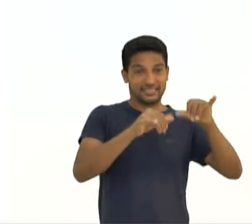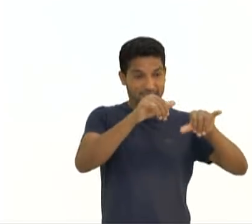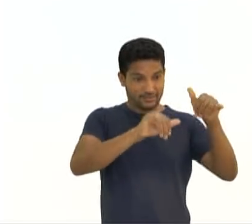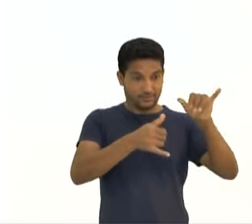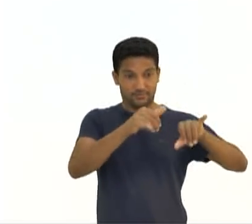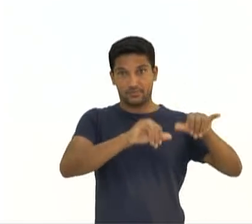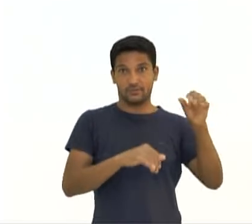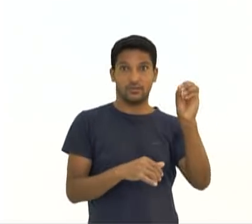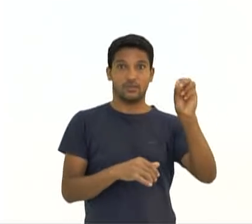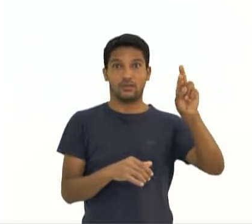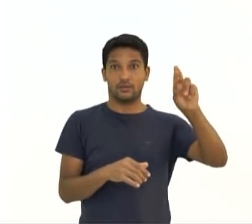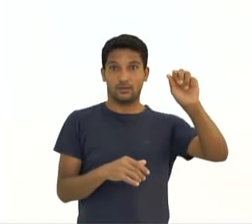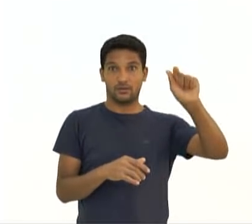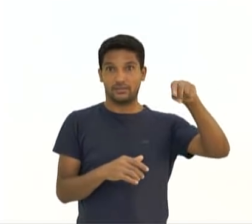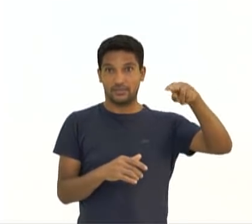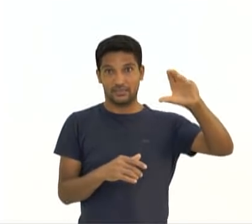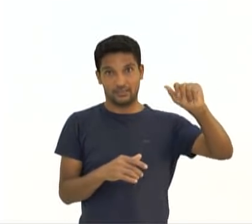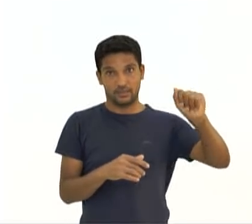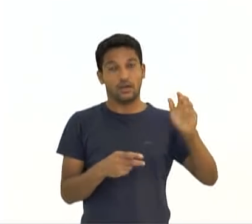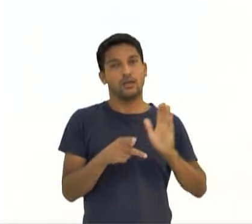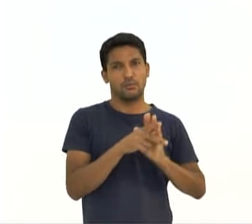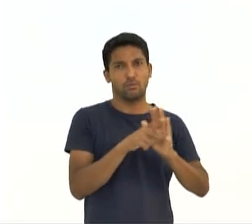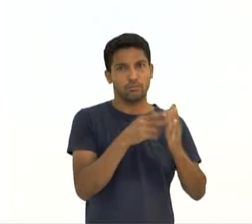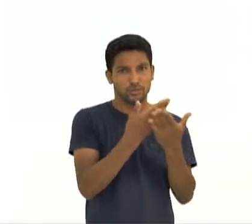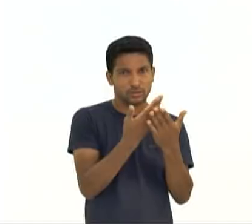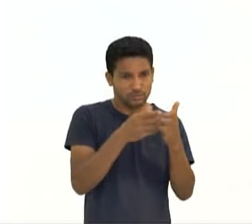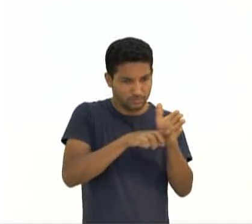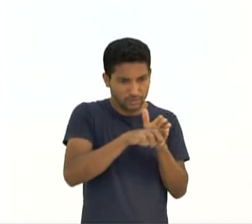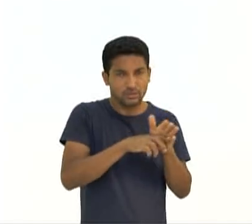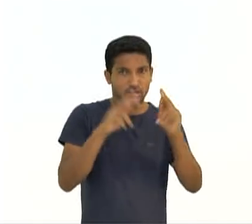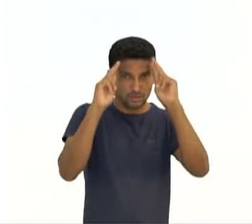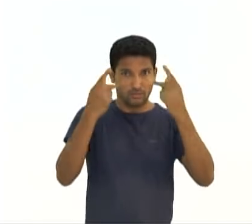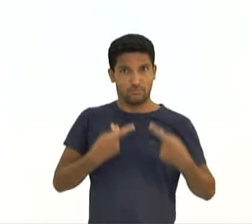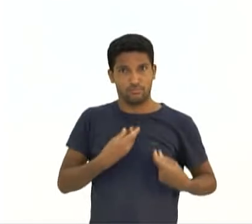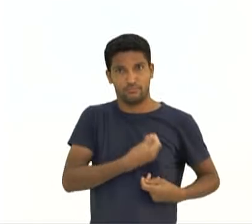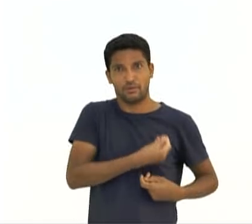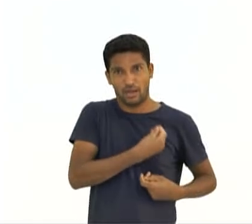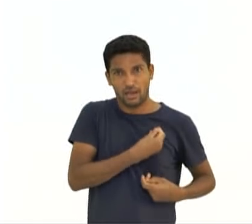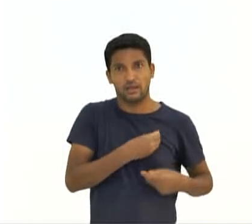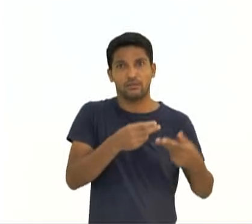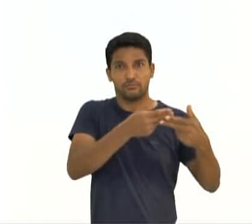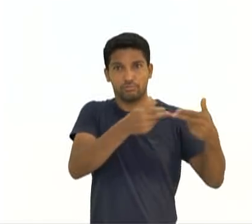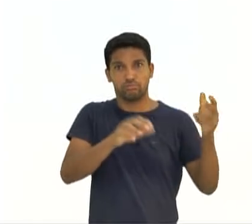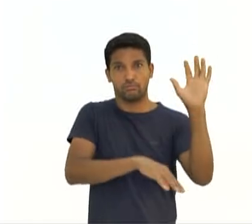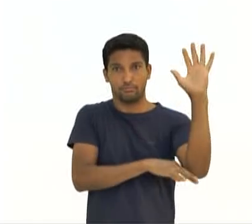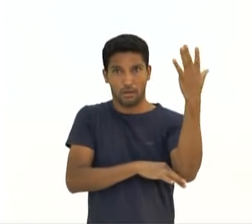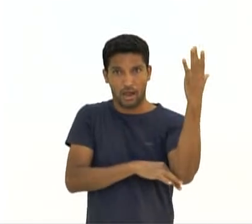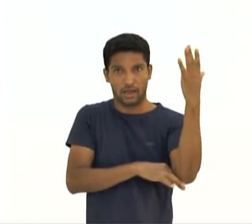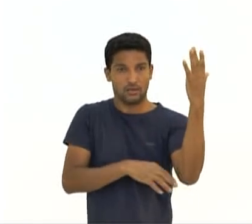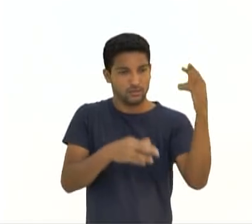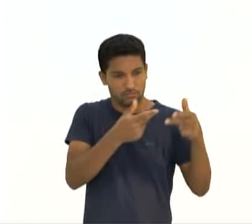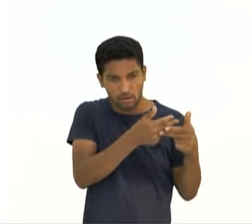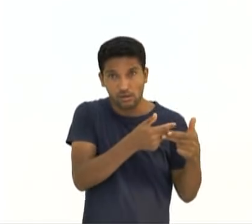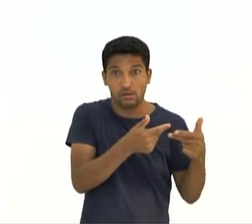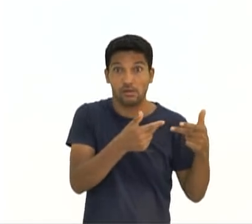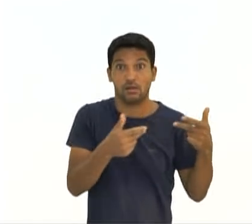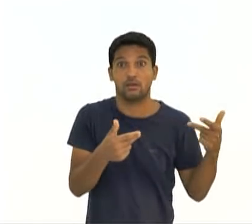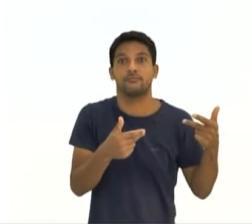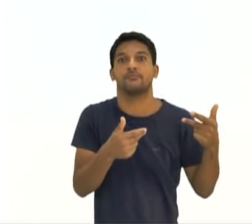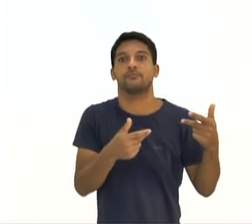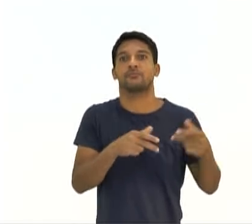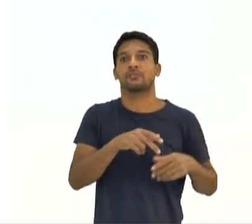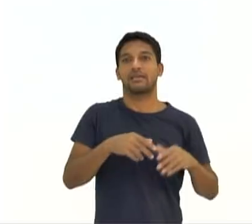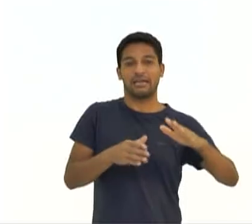a parte da química que estuda os seres vivos, né, os compostos diretamente que são obtidos